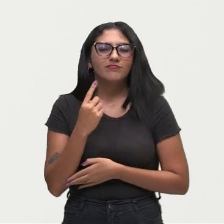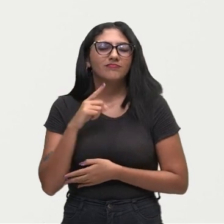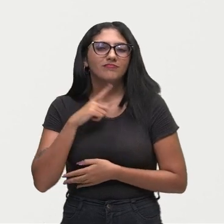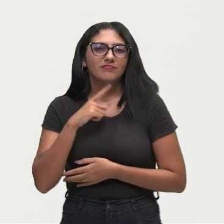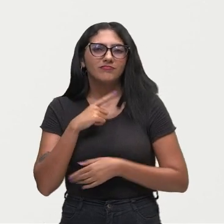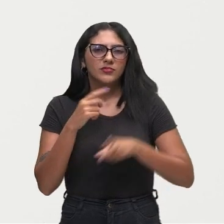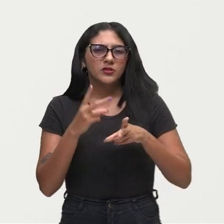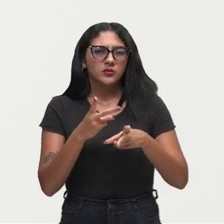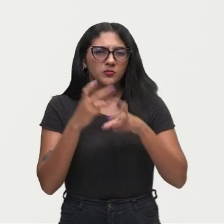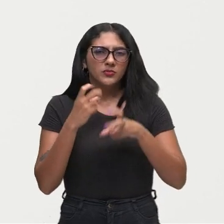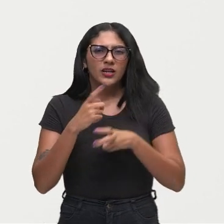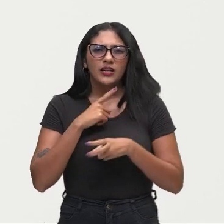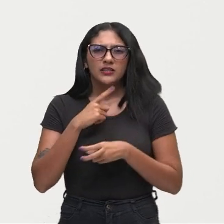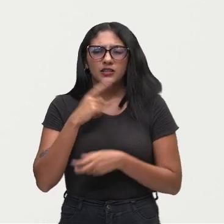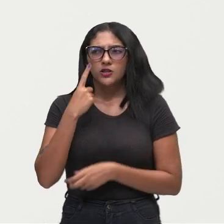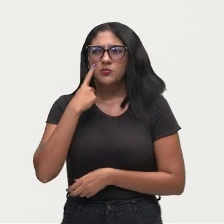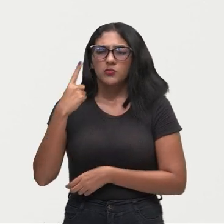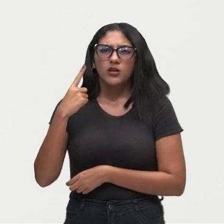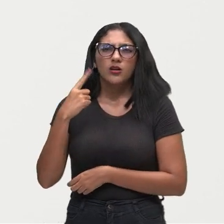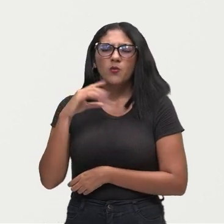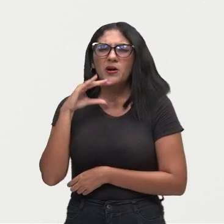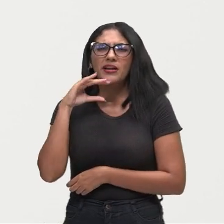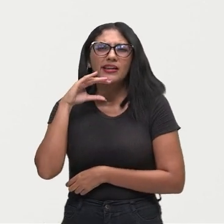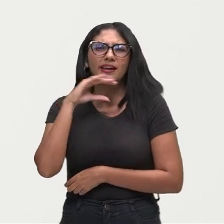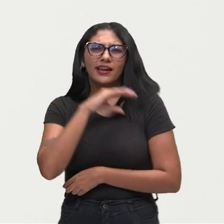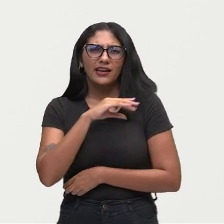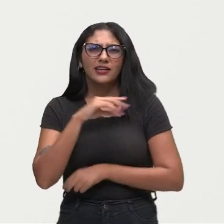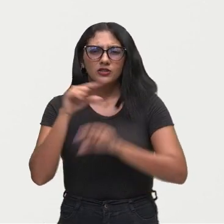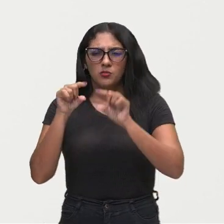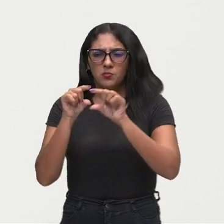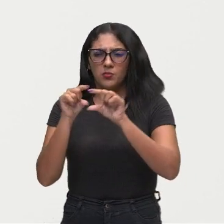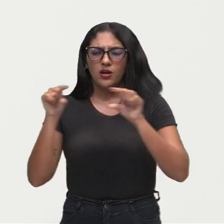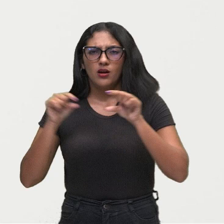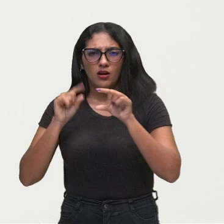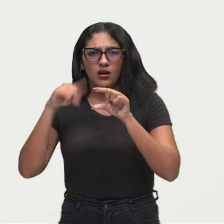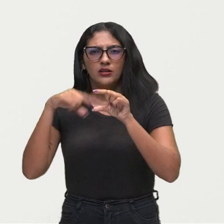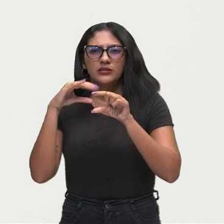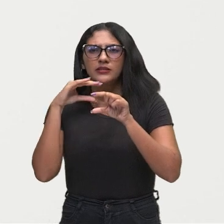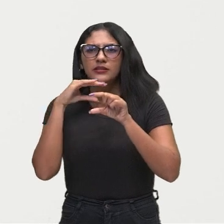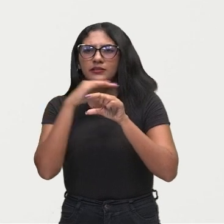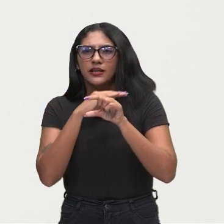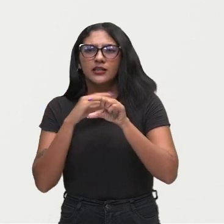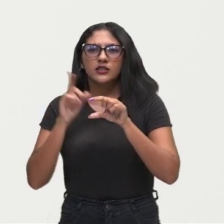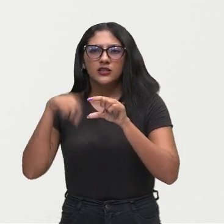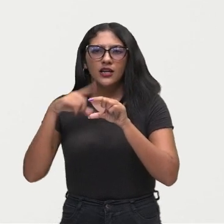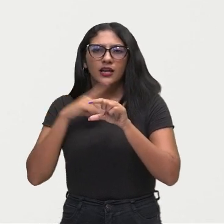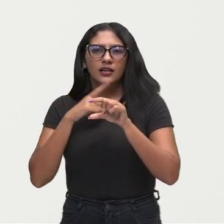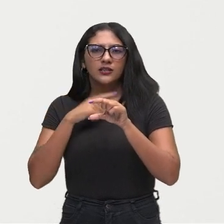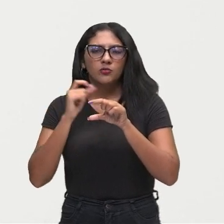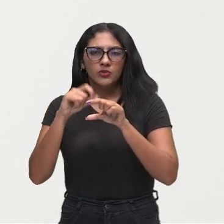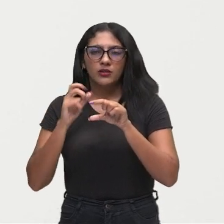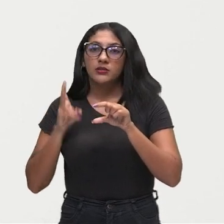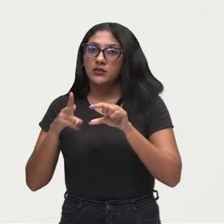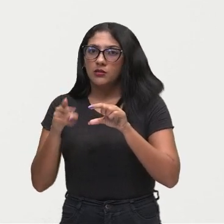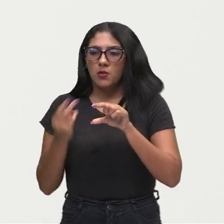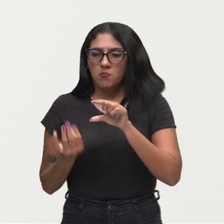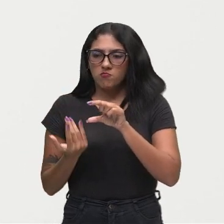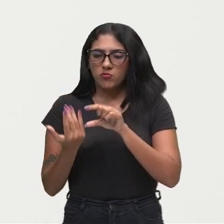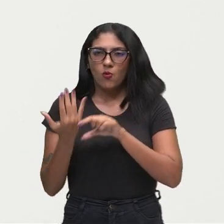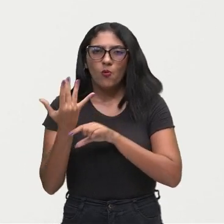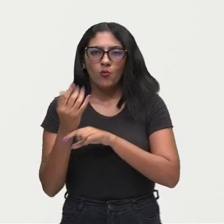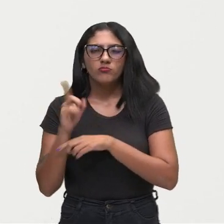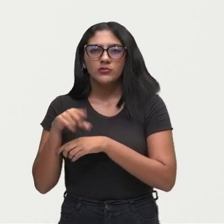há uma fonte quente, né? E que essa fonte quente aqui está sempre na